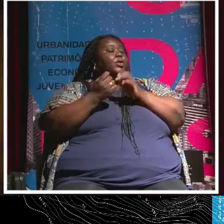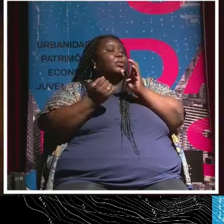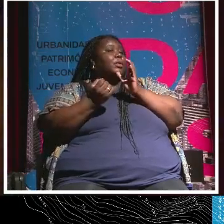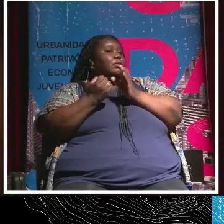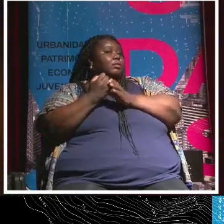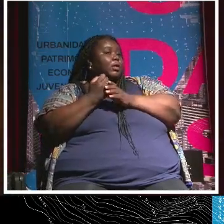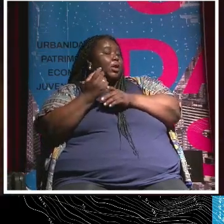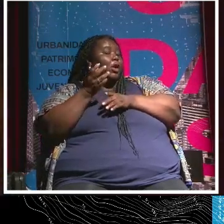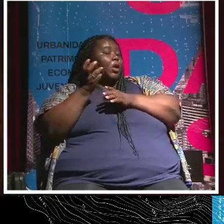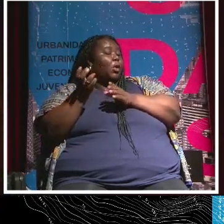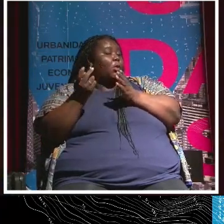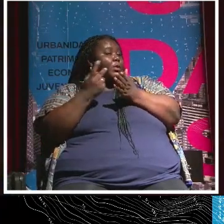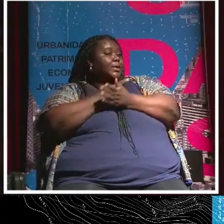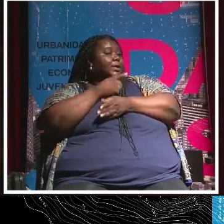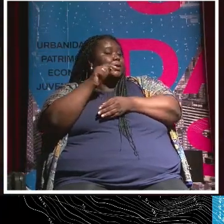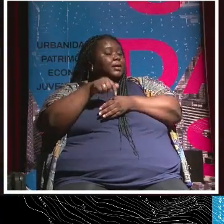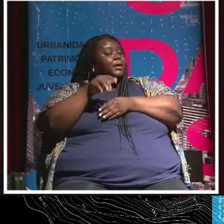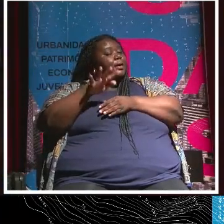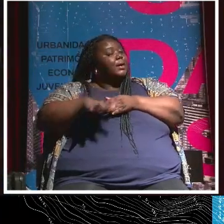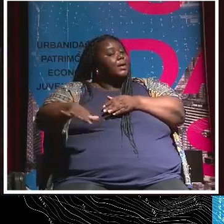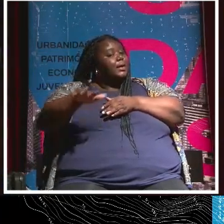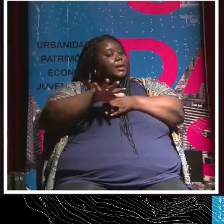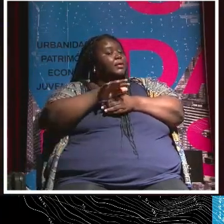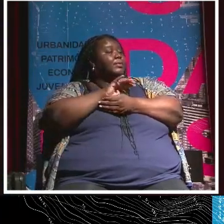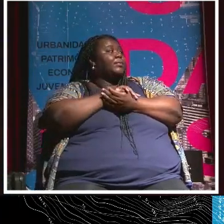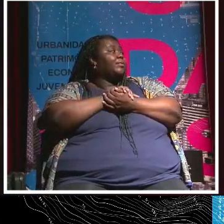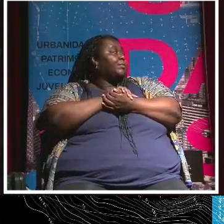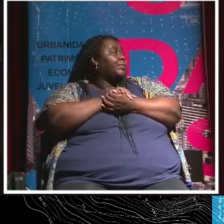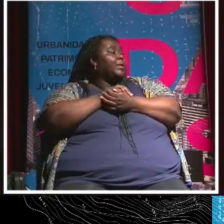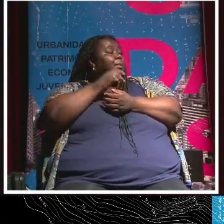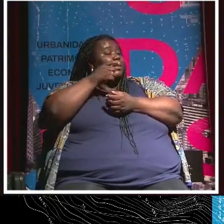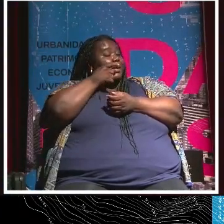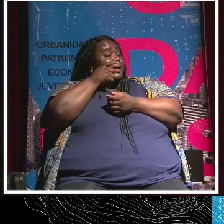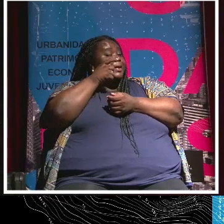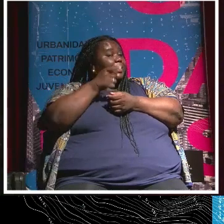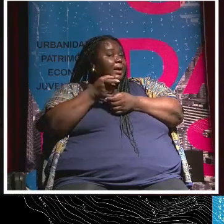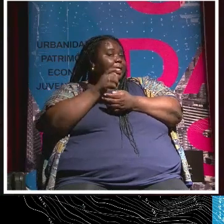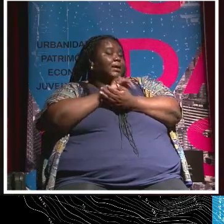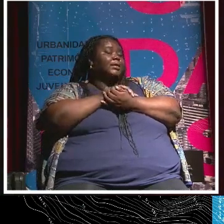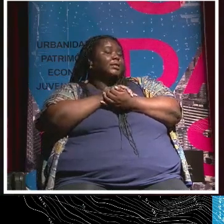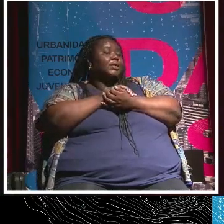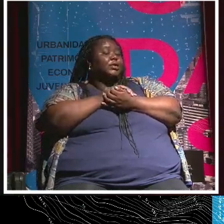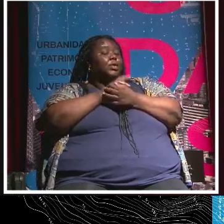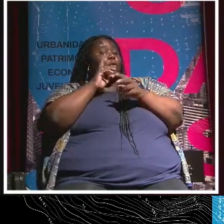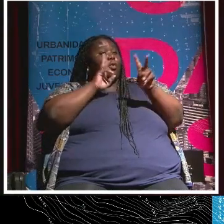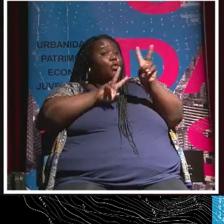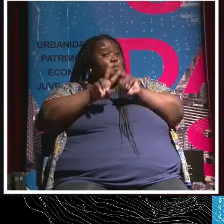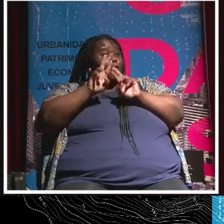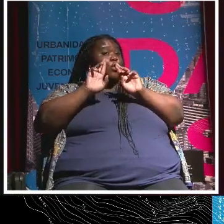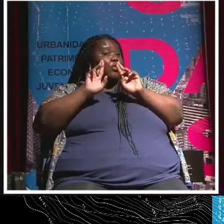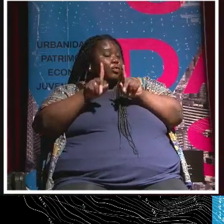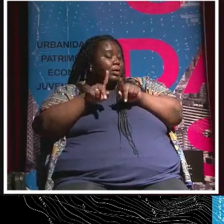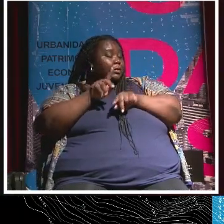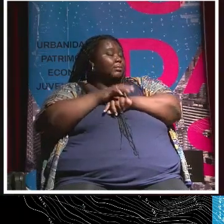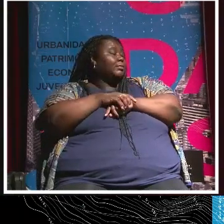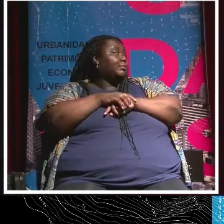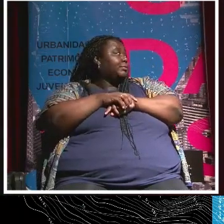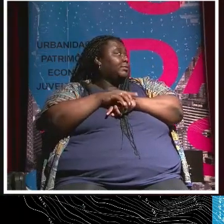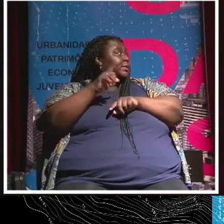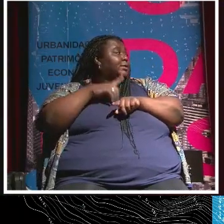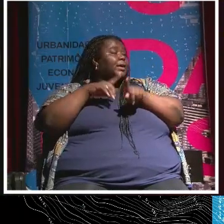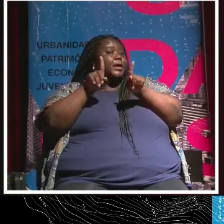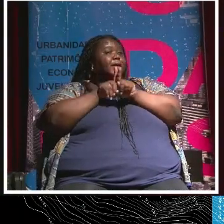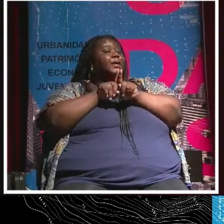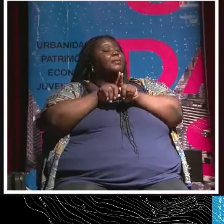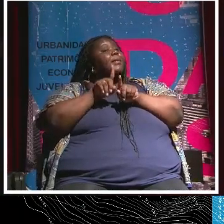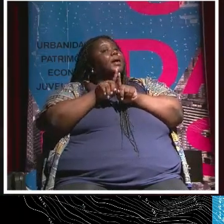nossa cidade. Então, eu acredito que teremos aí uma mesa bem interessante, com abordagens muito interessantes. Em termos da dinâmica,